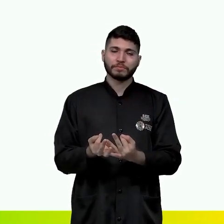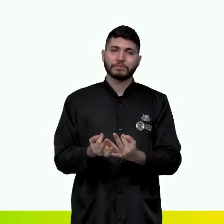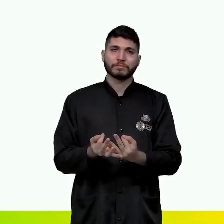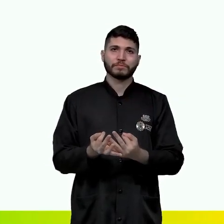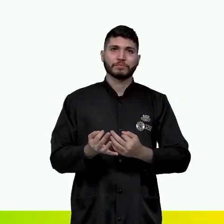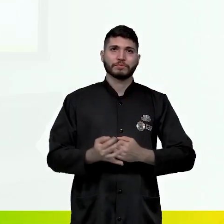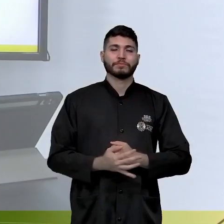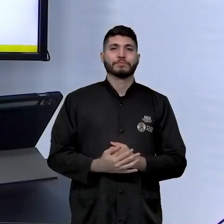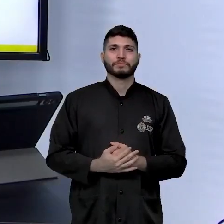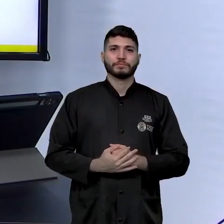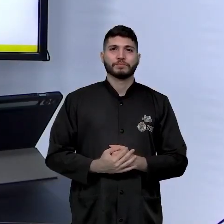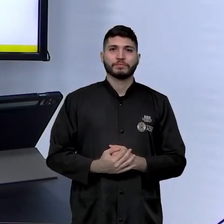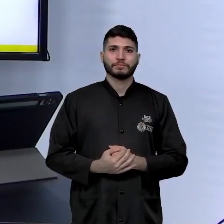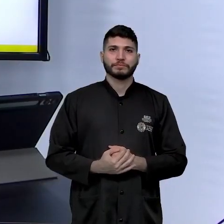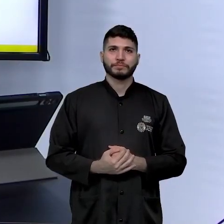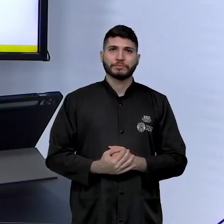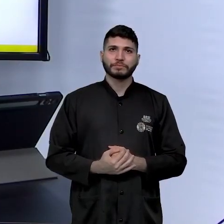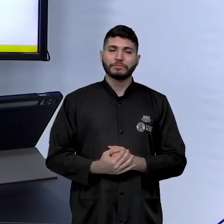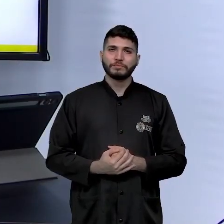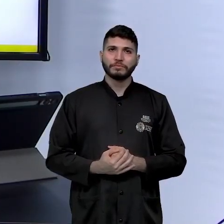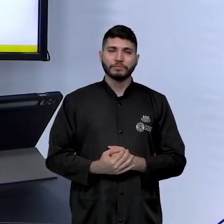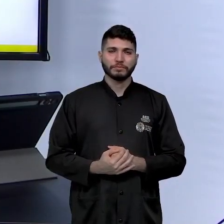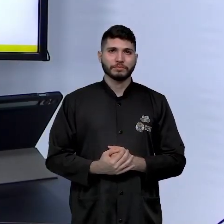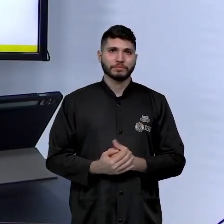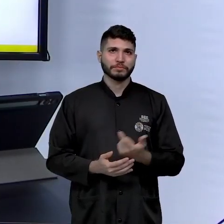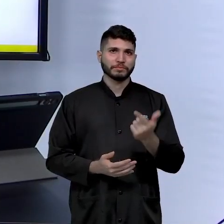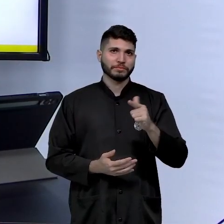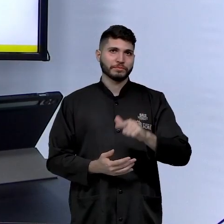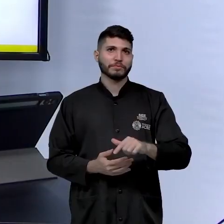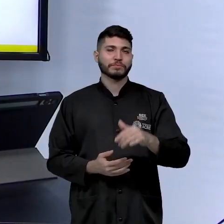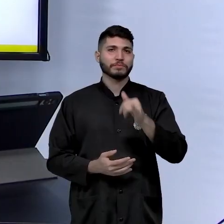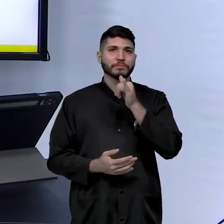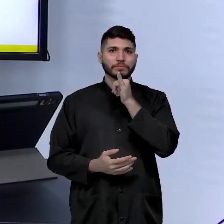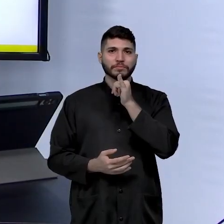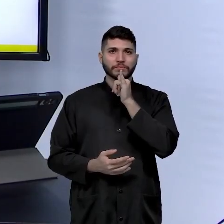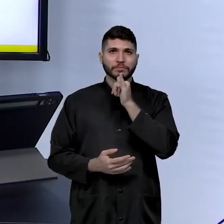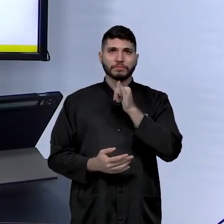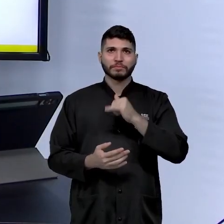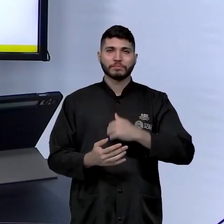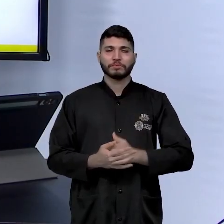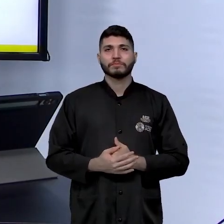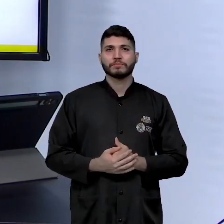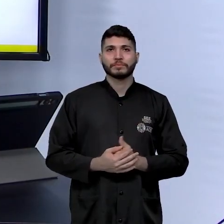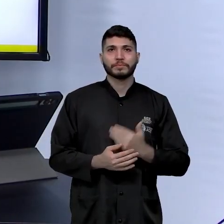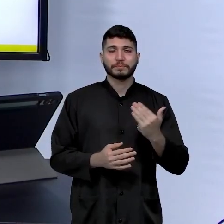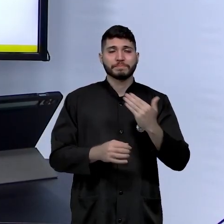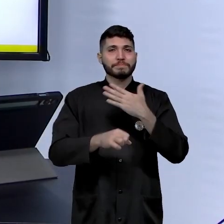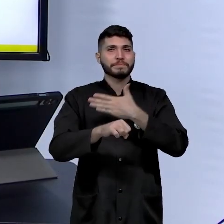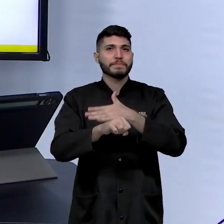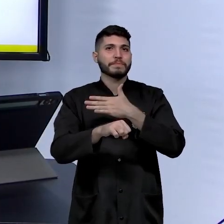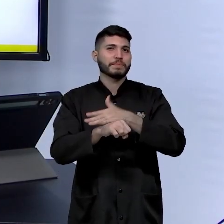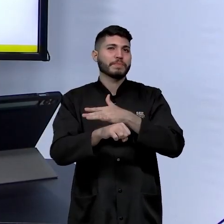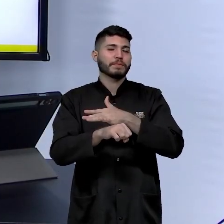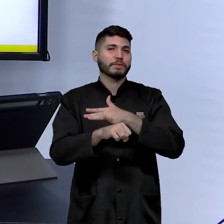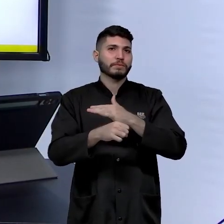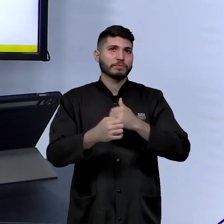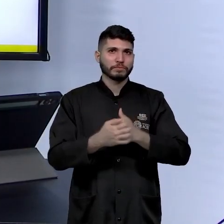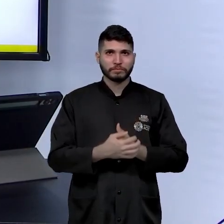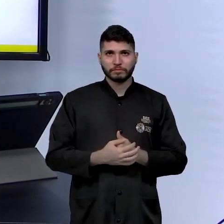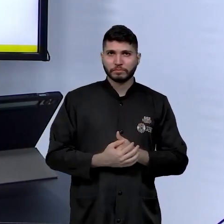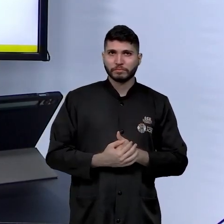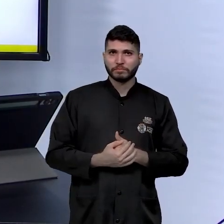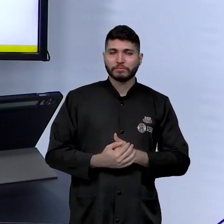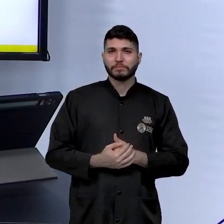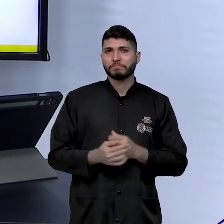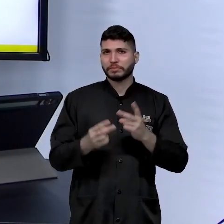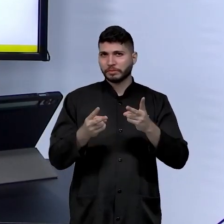Ok. Vamos fazer mais um exemplo para nós ficarmos mais craques nisso. Você percebe que o procedimento é sempre o